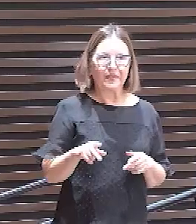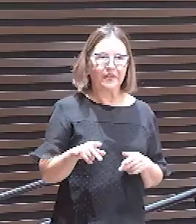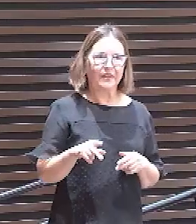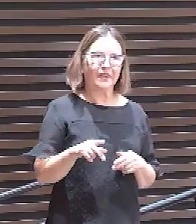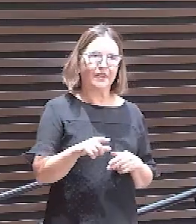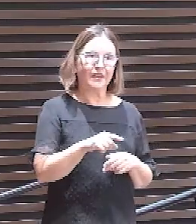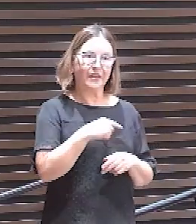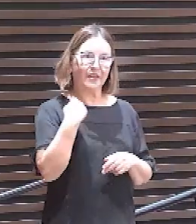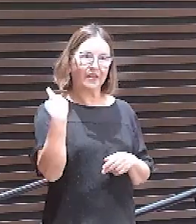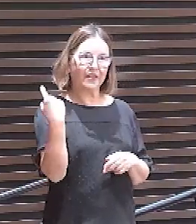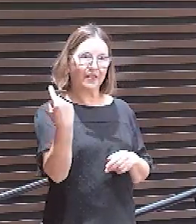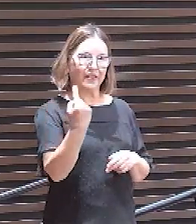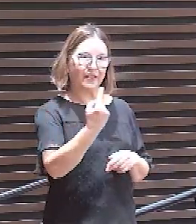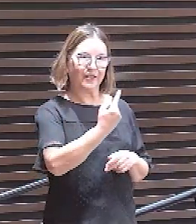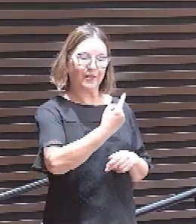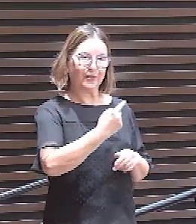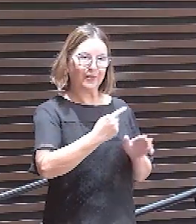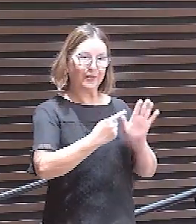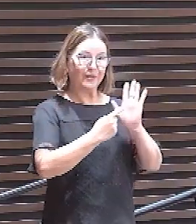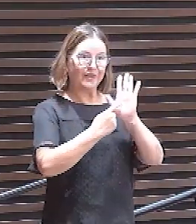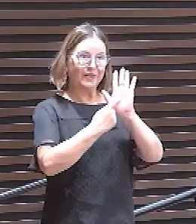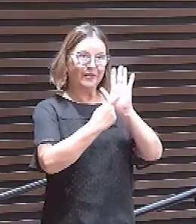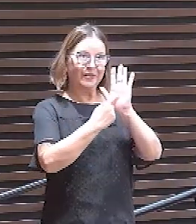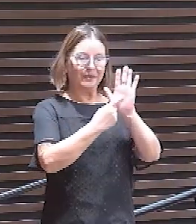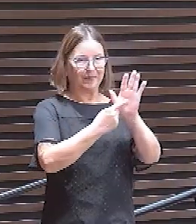nos expõe diante do altar.